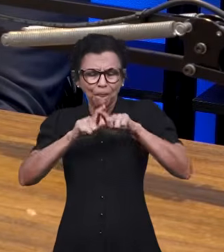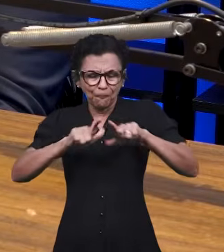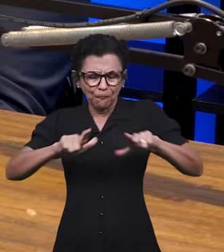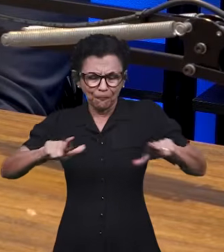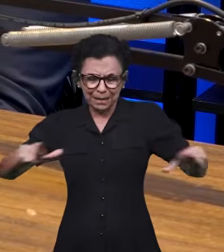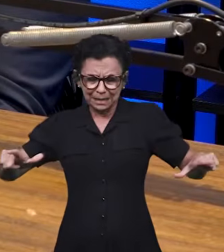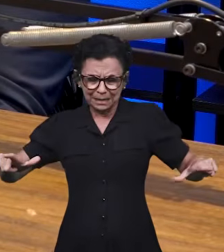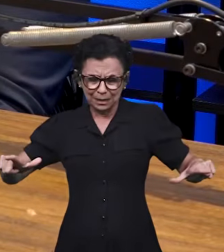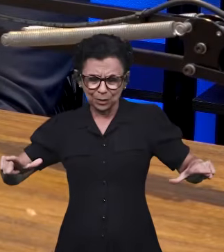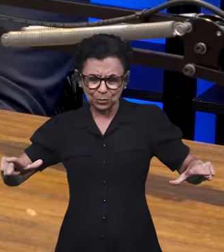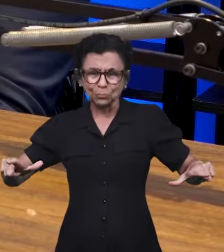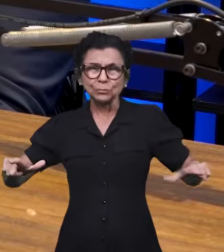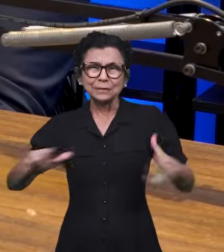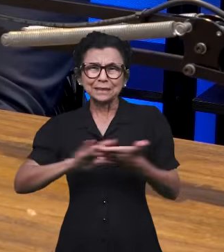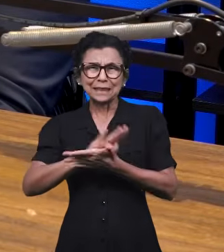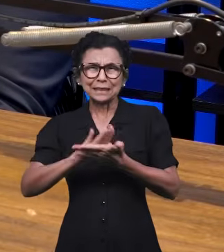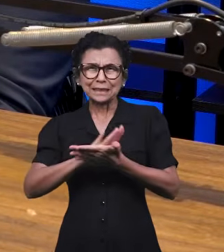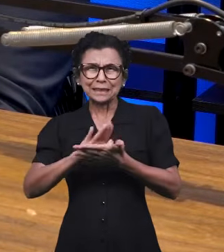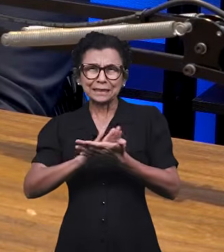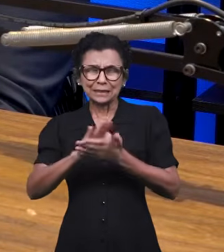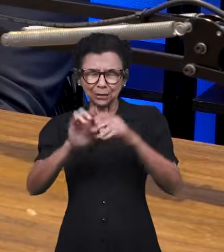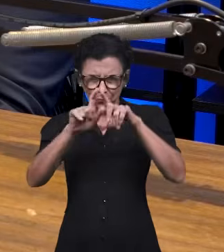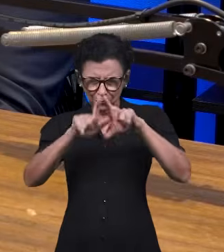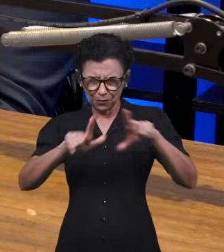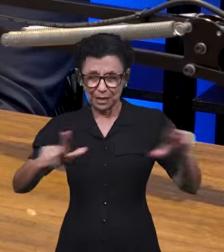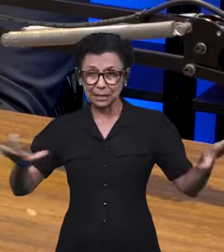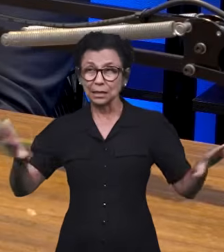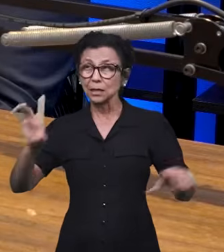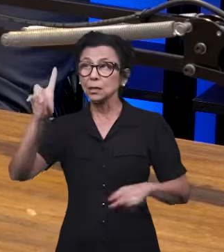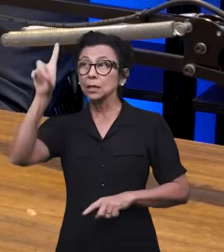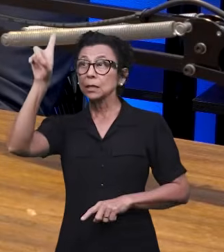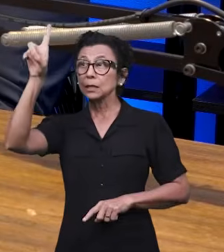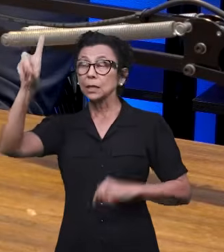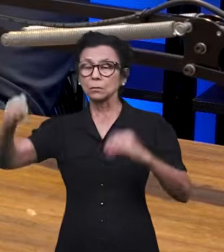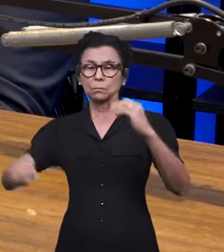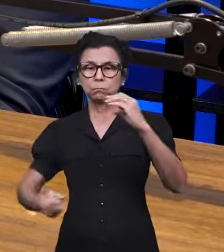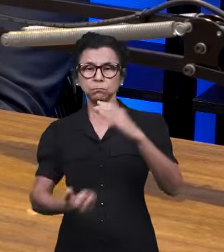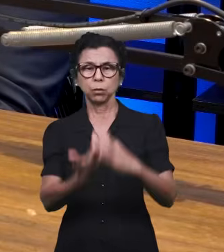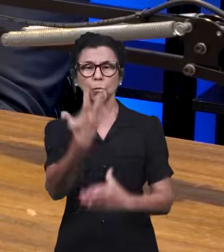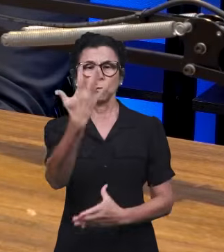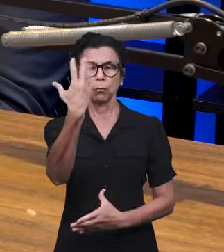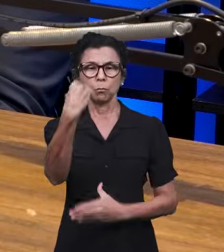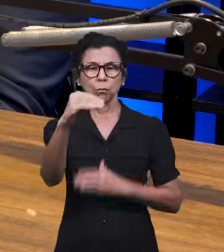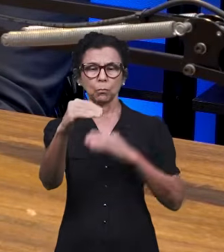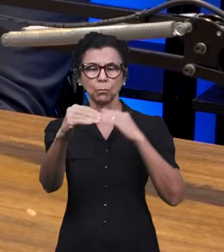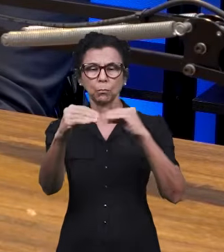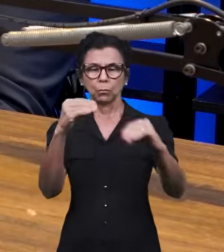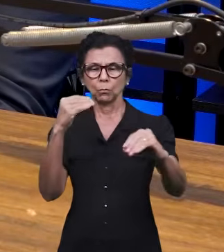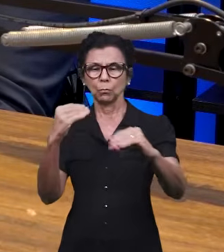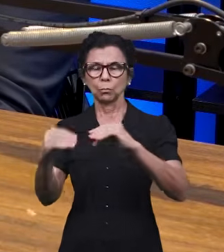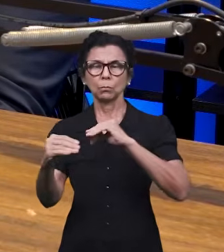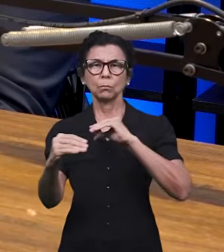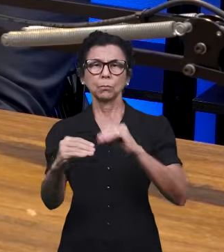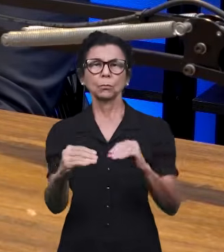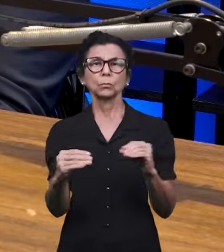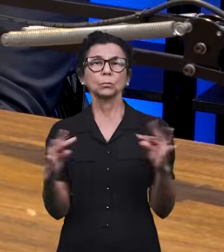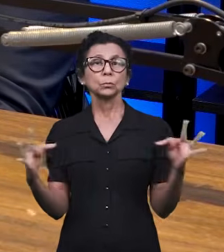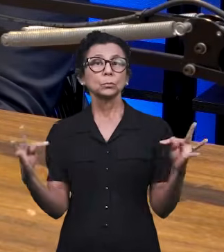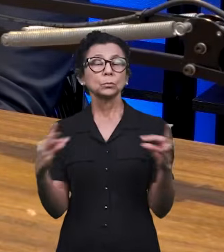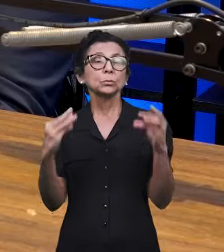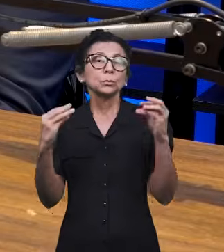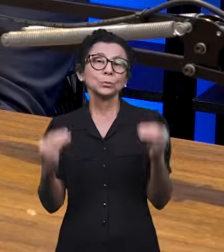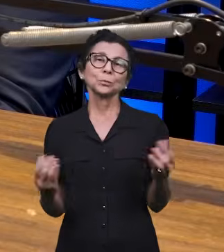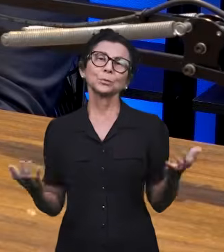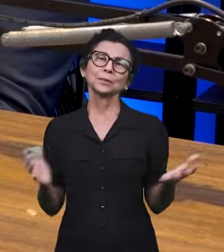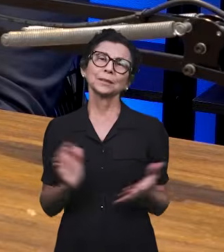obra criadora, né? A grandeza do seu arquiteto, né? A perfeição do seu arquiteto, mas tudo isso aqui já foi